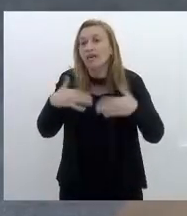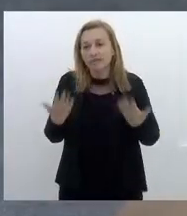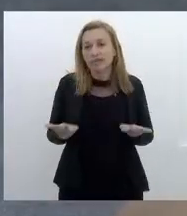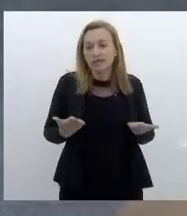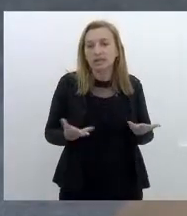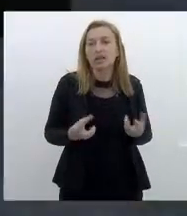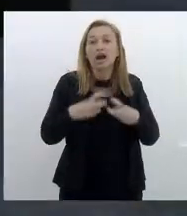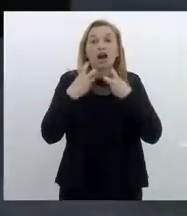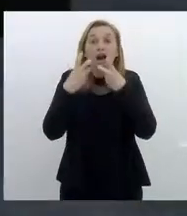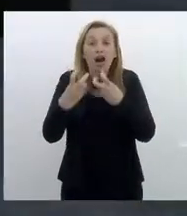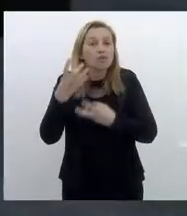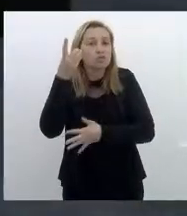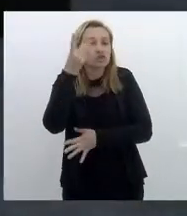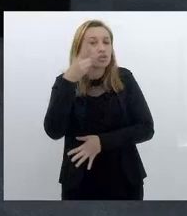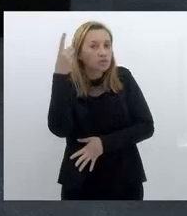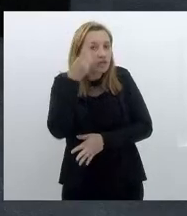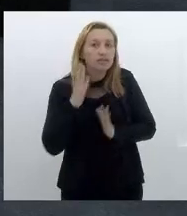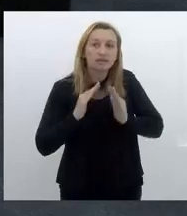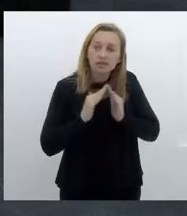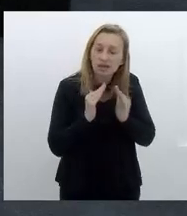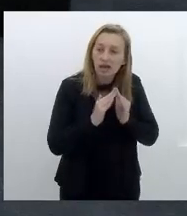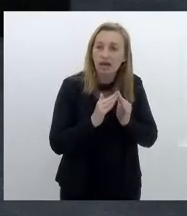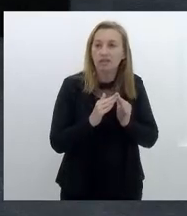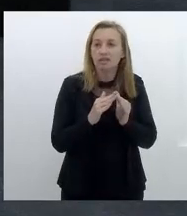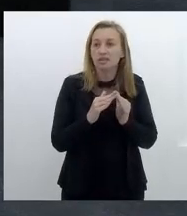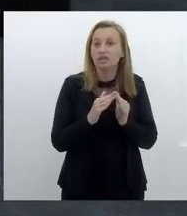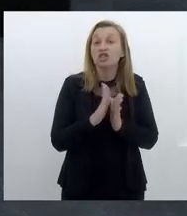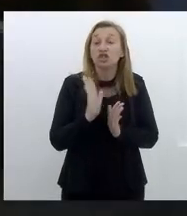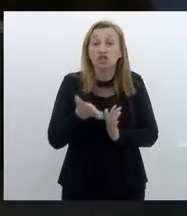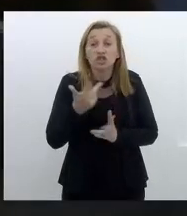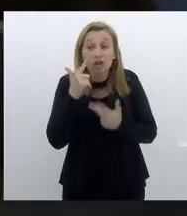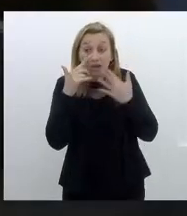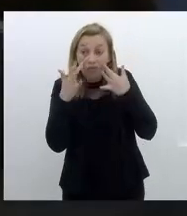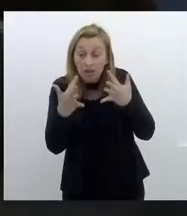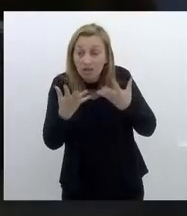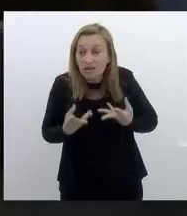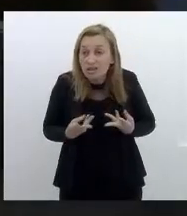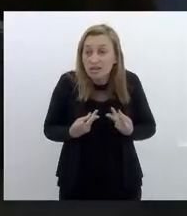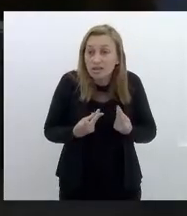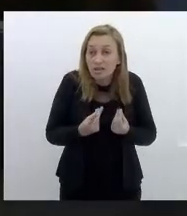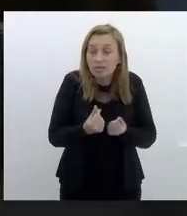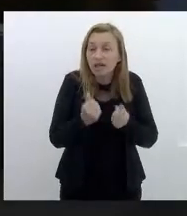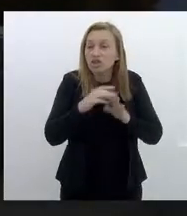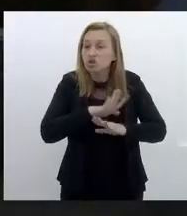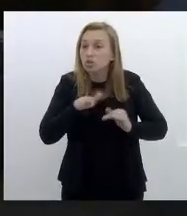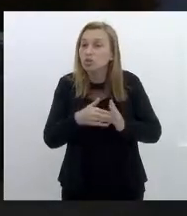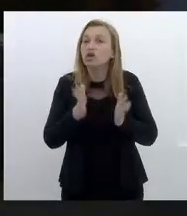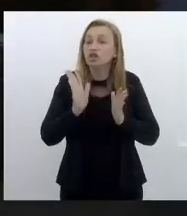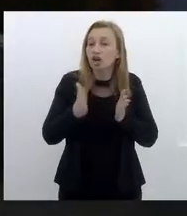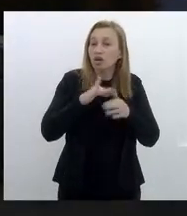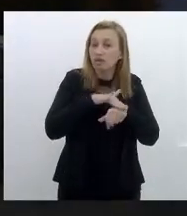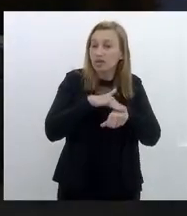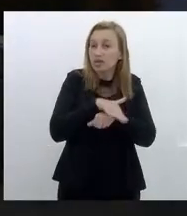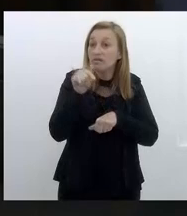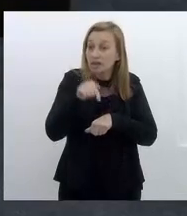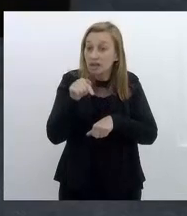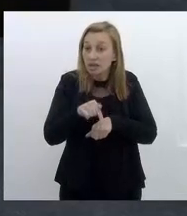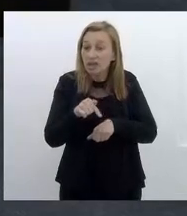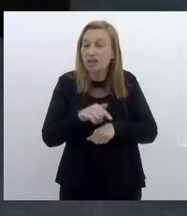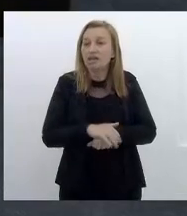e Clamam os parlamentares dessa casa né que já estou vendo a sensibilidade em todos que eu tenho conversado aqui